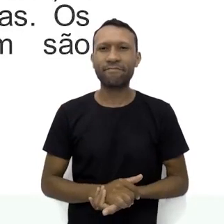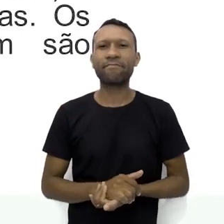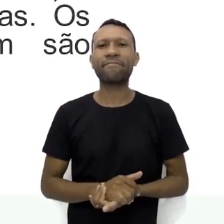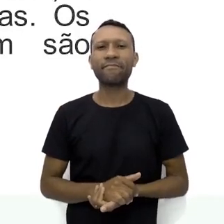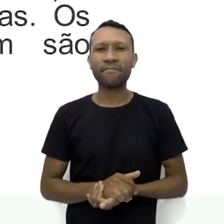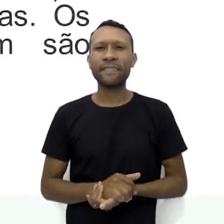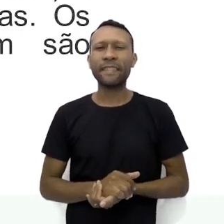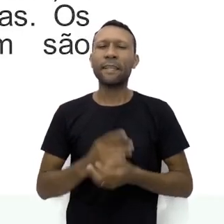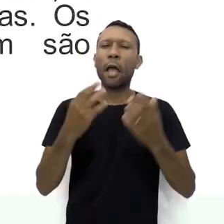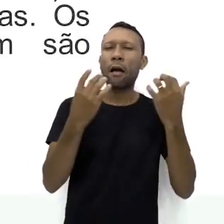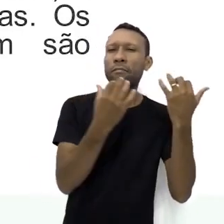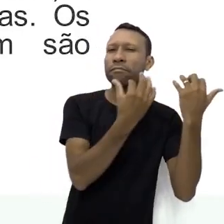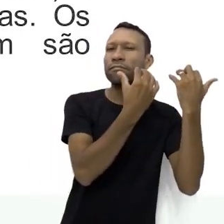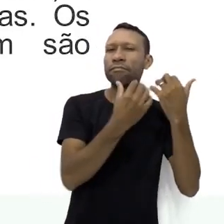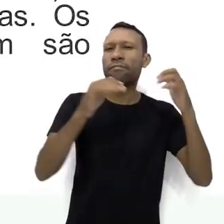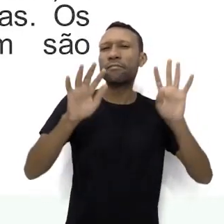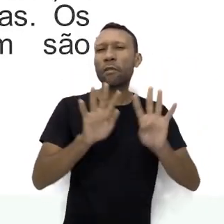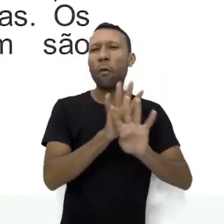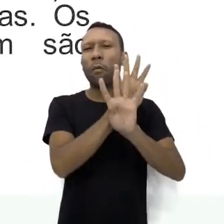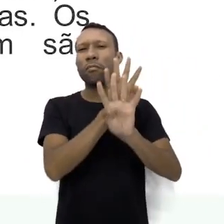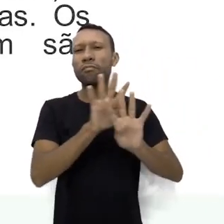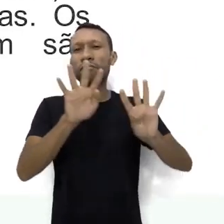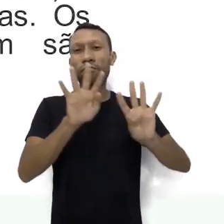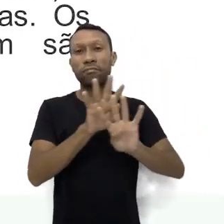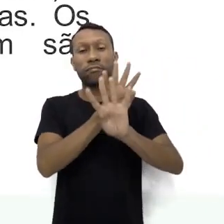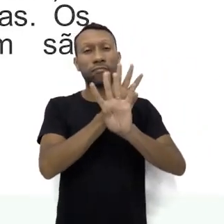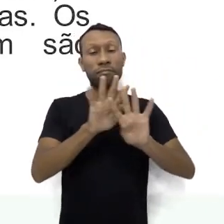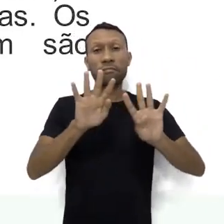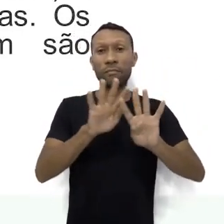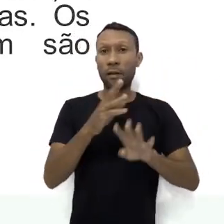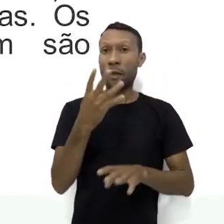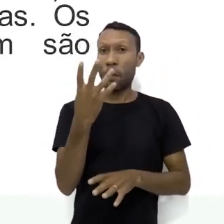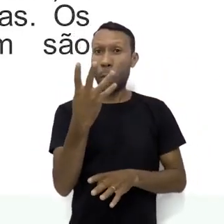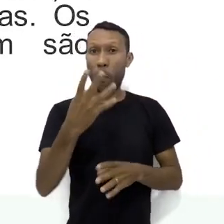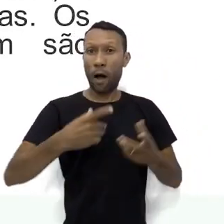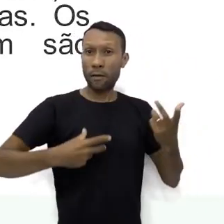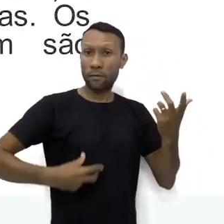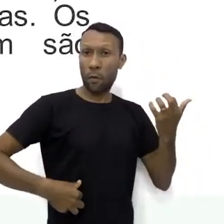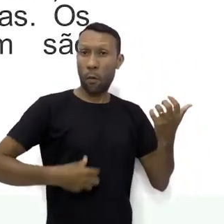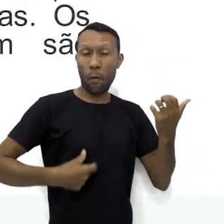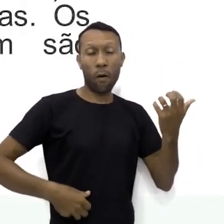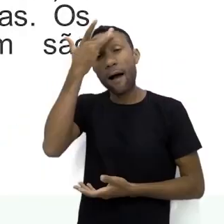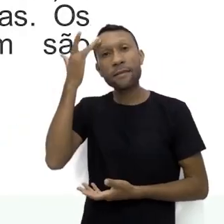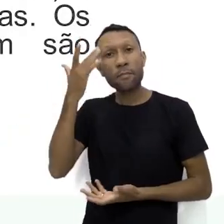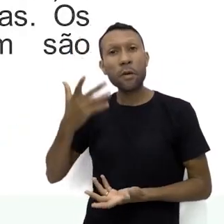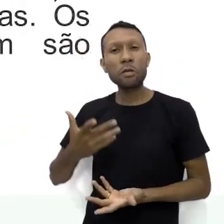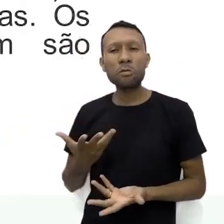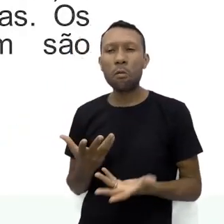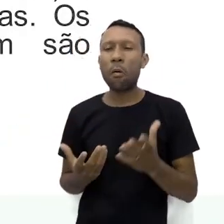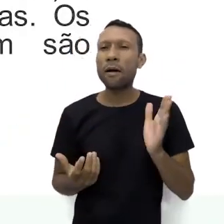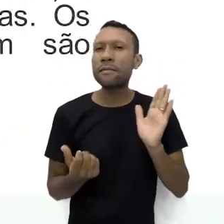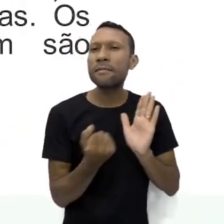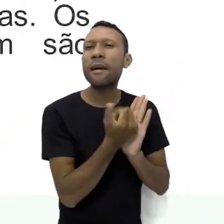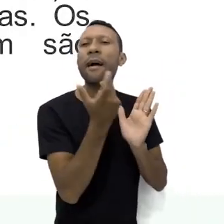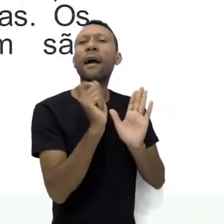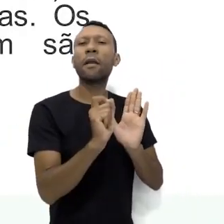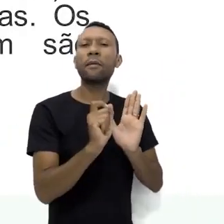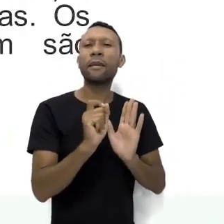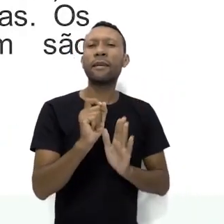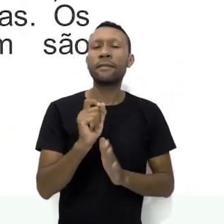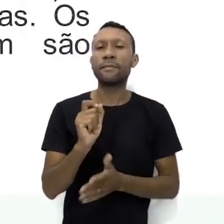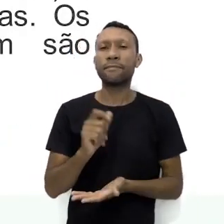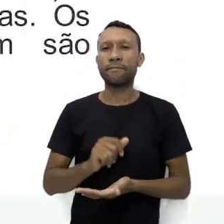a sinfonia, o concerto e o quarteto de cordas. Os artistas que se sobressaíram nesse momento aqui eram